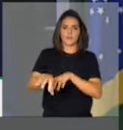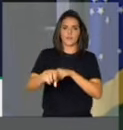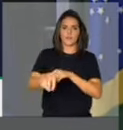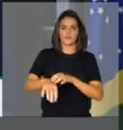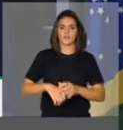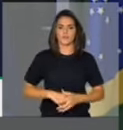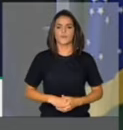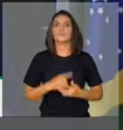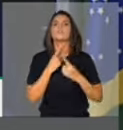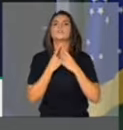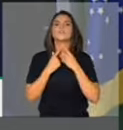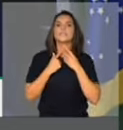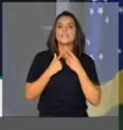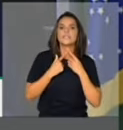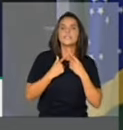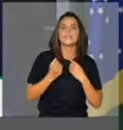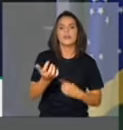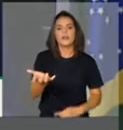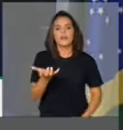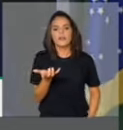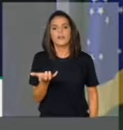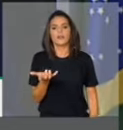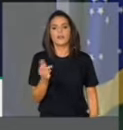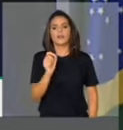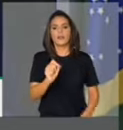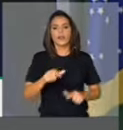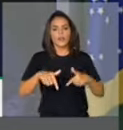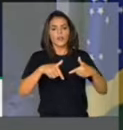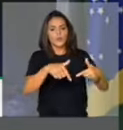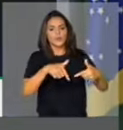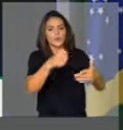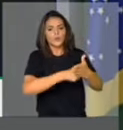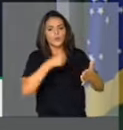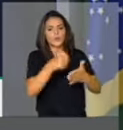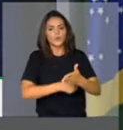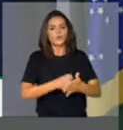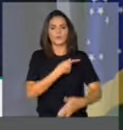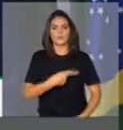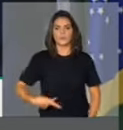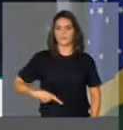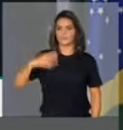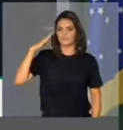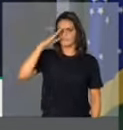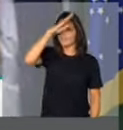Esse é o meu desejo e esse será a luta do governo Jair Messias Bolsonaro. Muito obrigado.